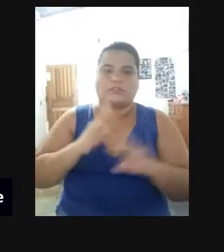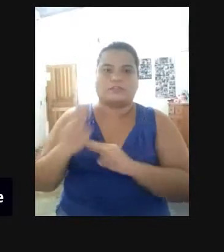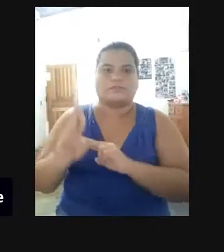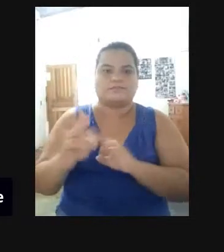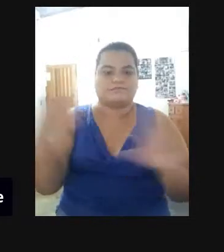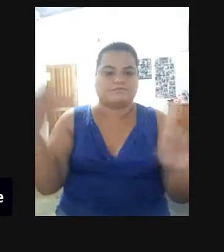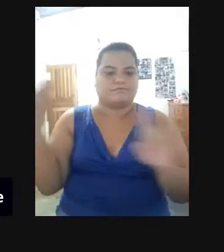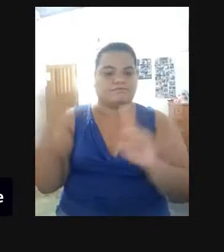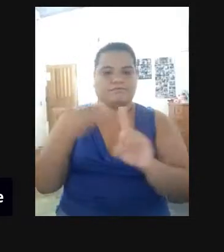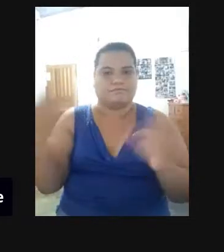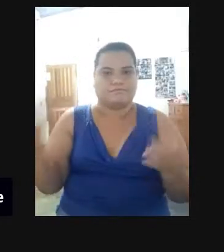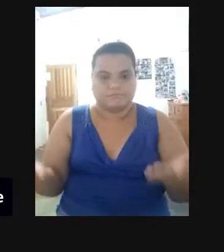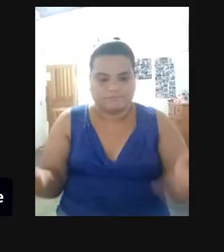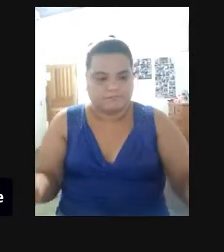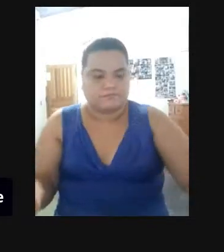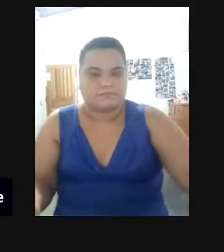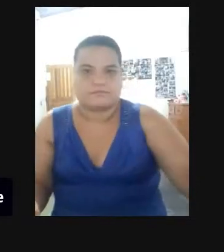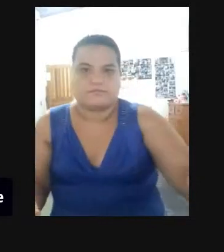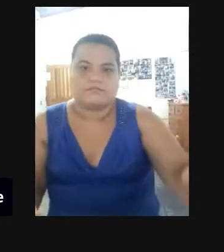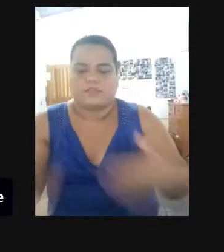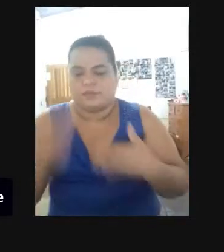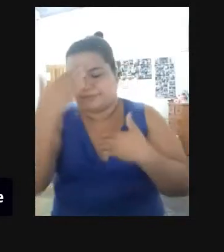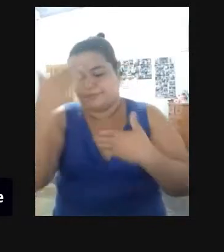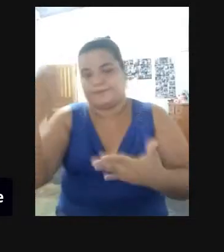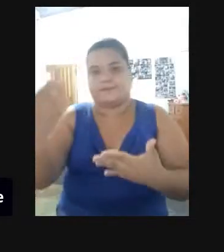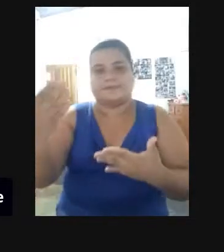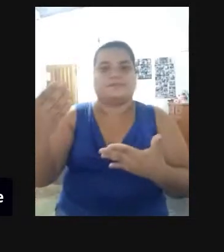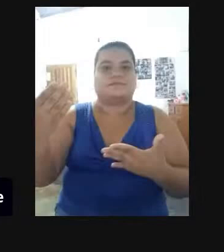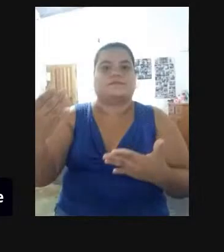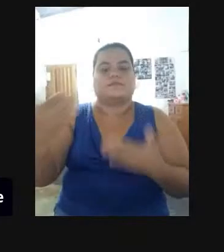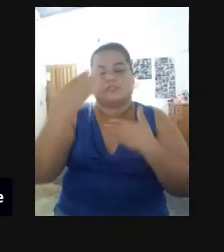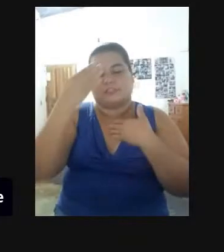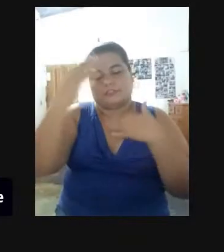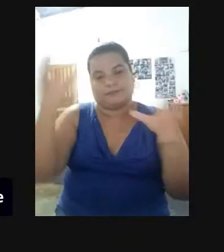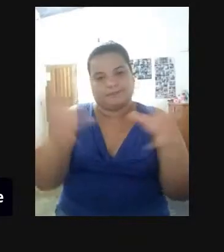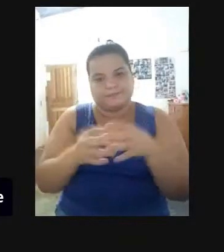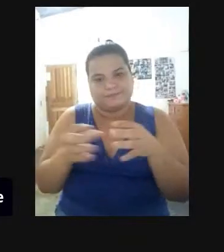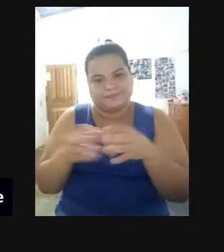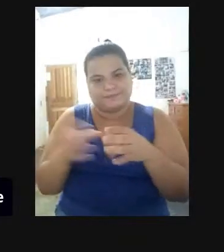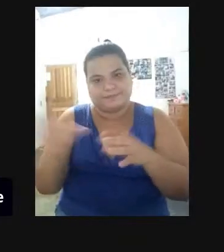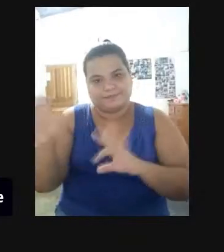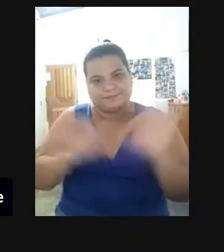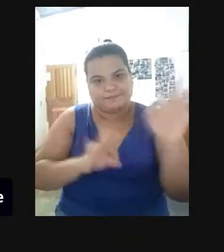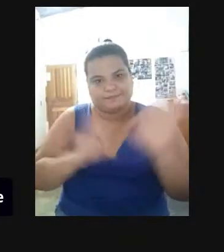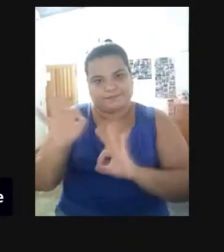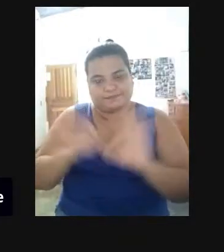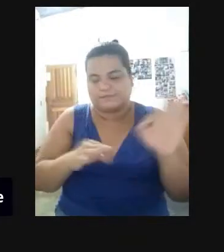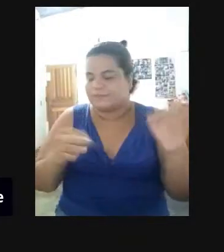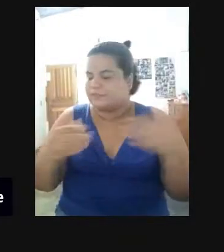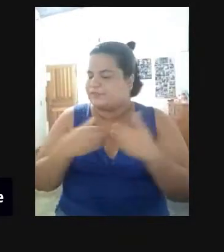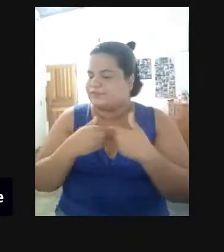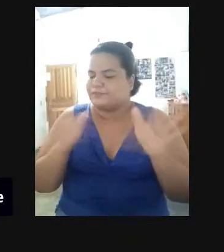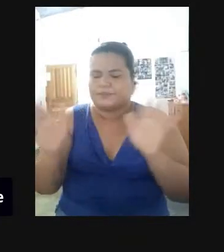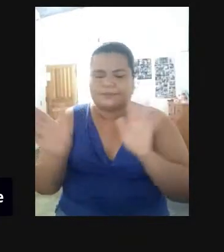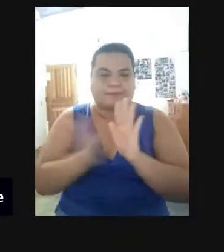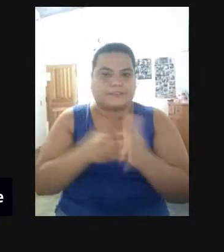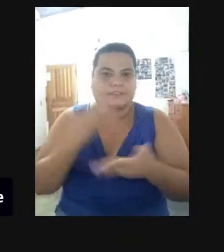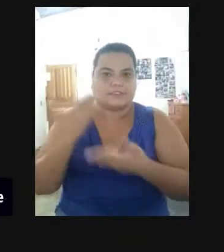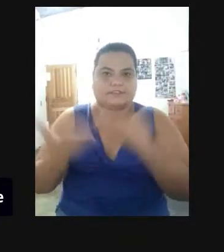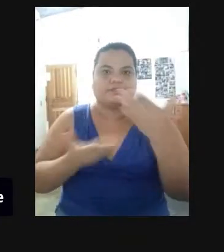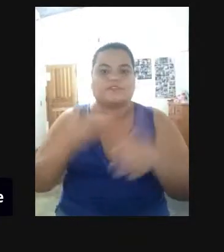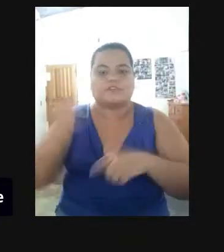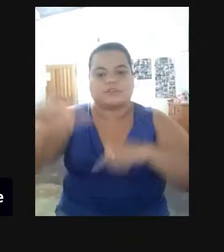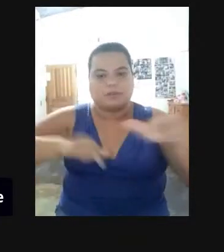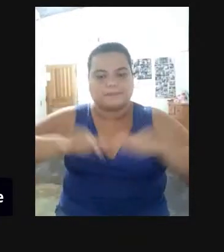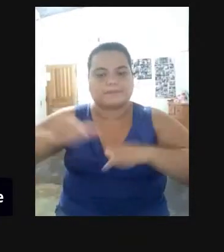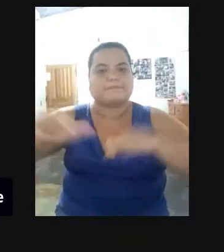Então, muito obrigada a todos vocês, muito obrigada, equipe, pelo brilhante trabalho, né? Foi um trabalho realmente